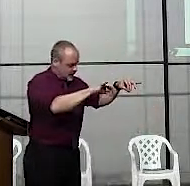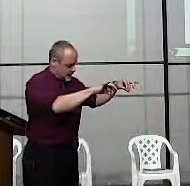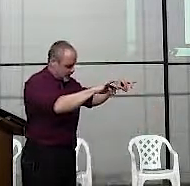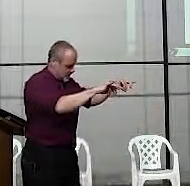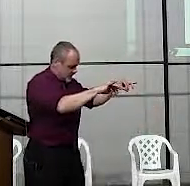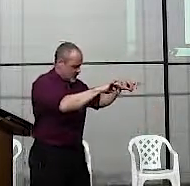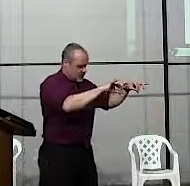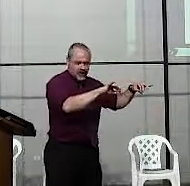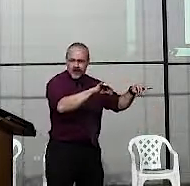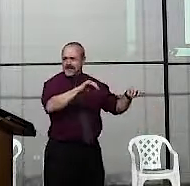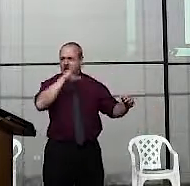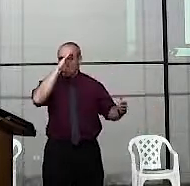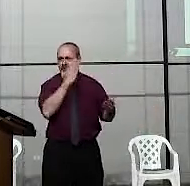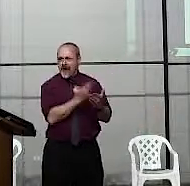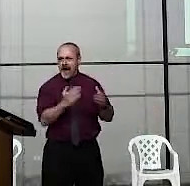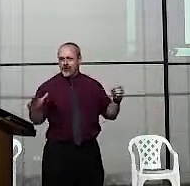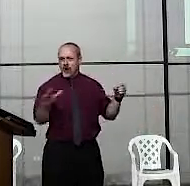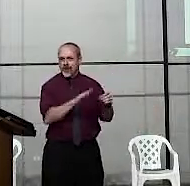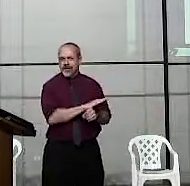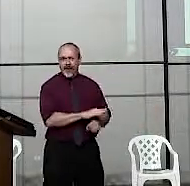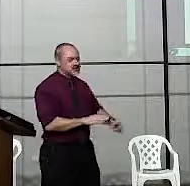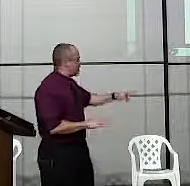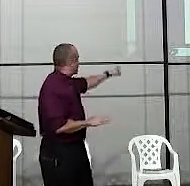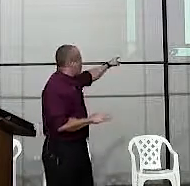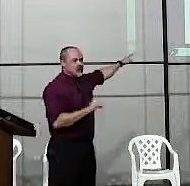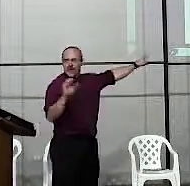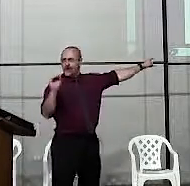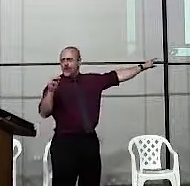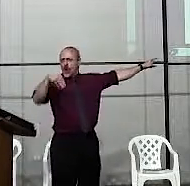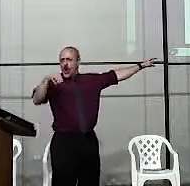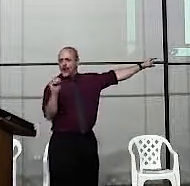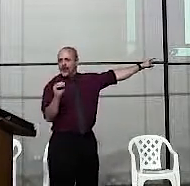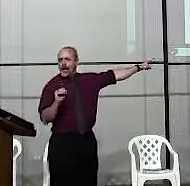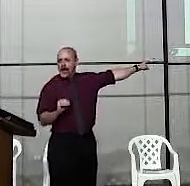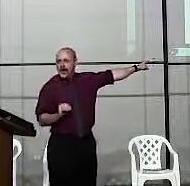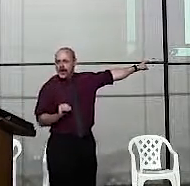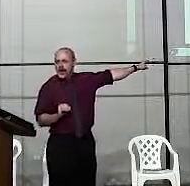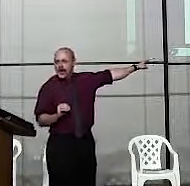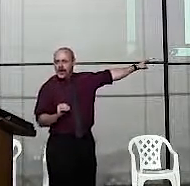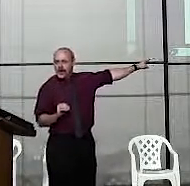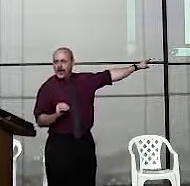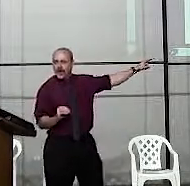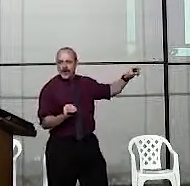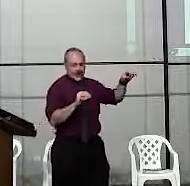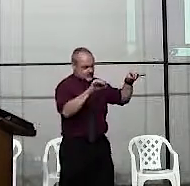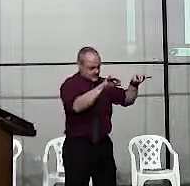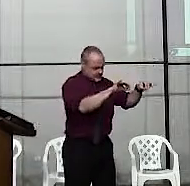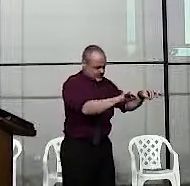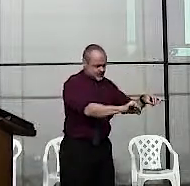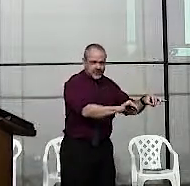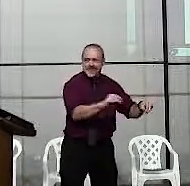roupa e está confiando completamente no homem, né?